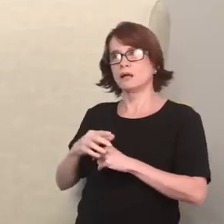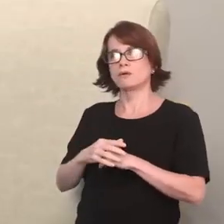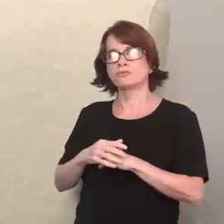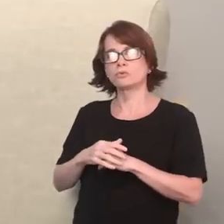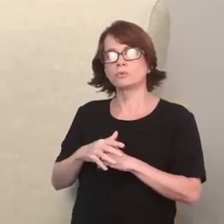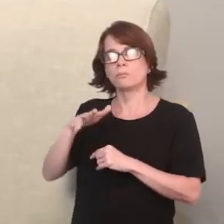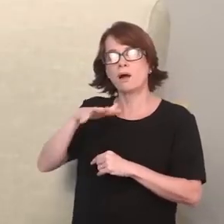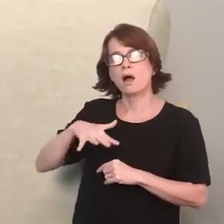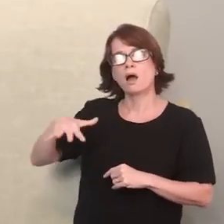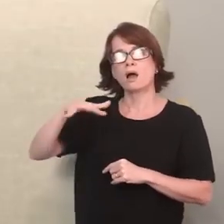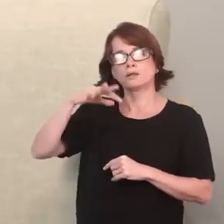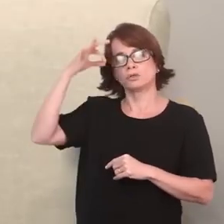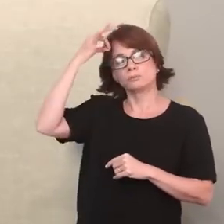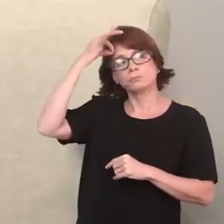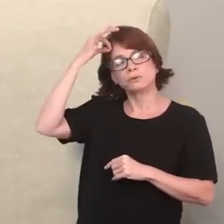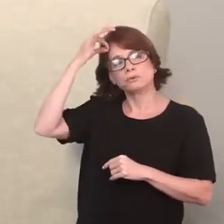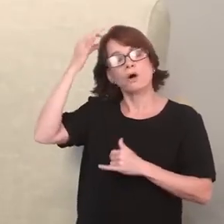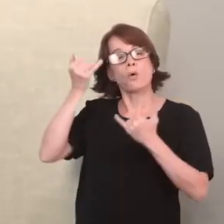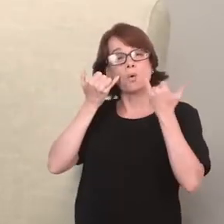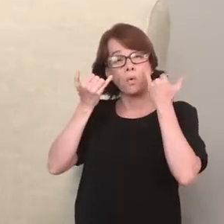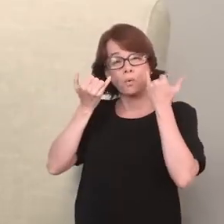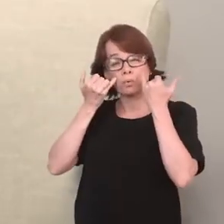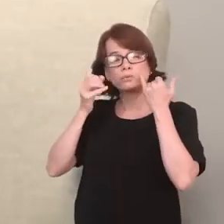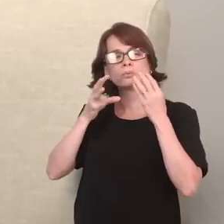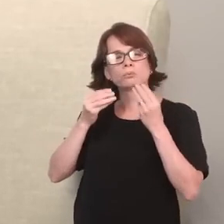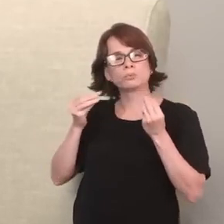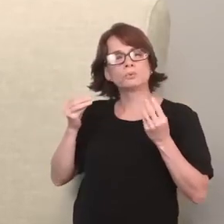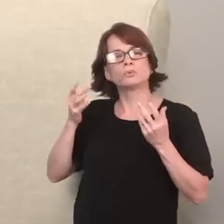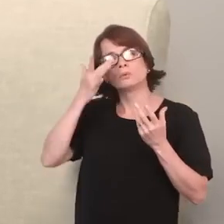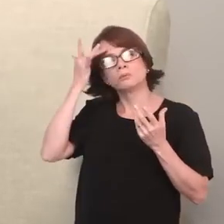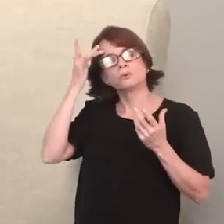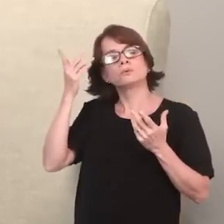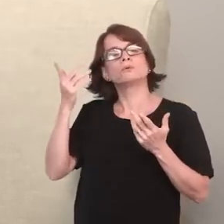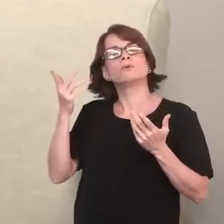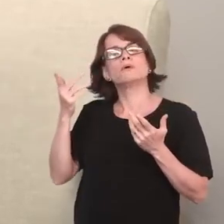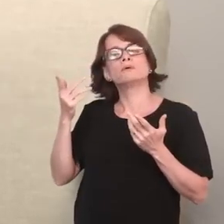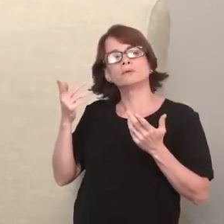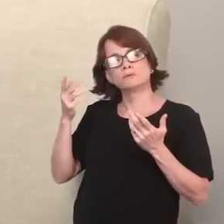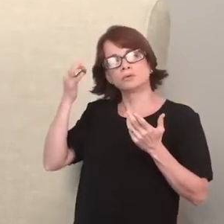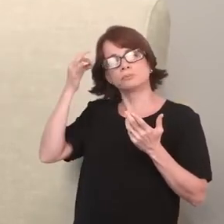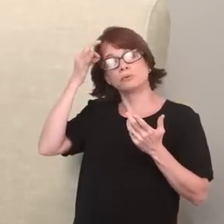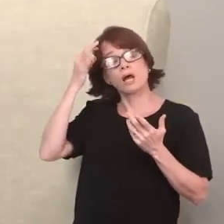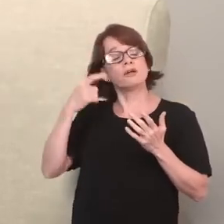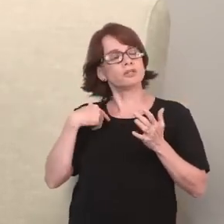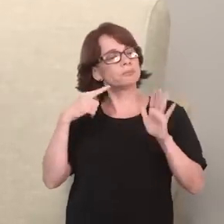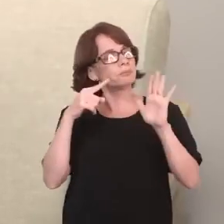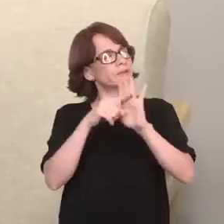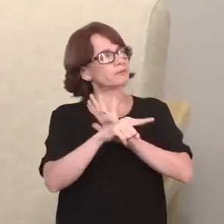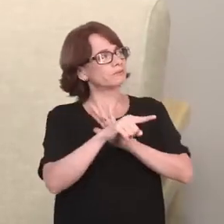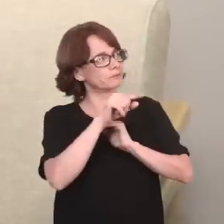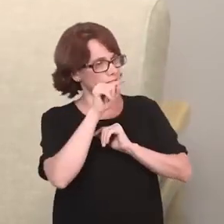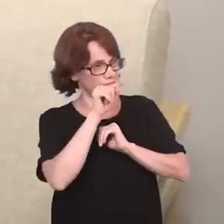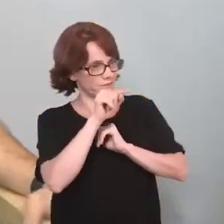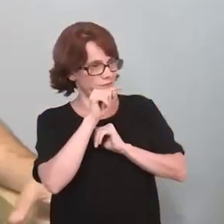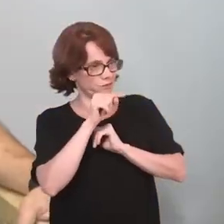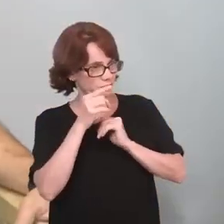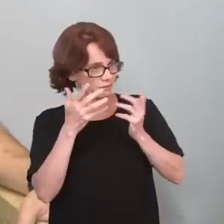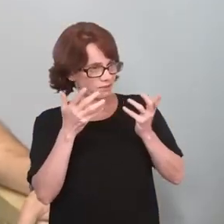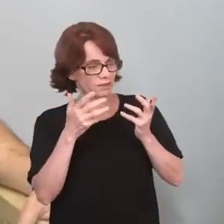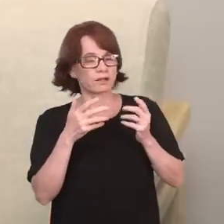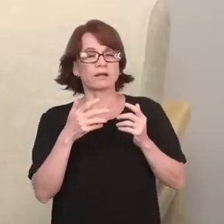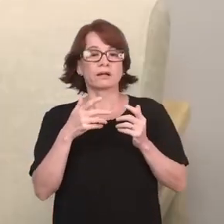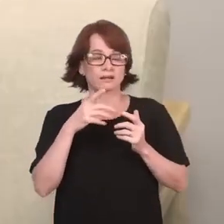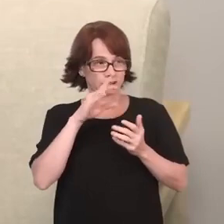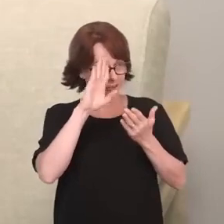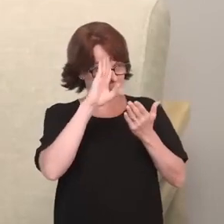digamos, espiritual, de Deus, eu ouço muito isso, né? Eu sou católica, vou à missa todo domingo, eu presto muita atenção. Eu ia te perguntar, você acredita em Deus?